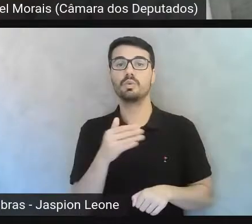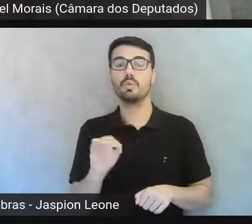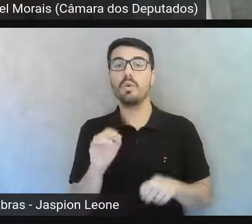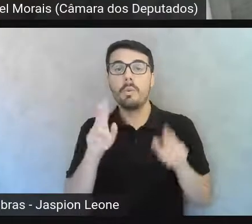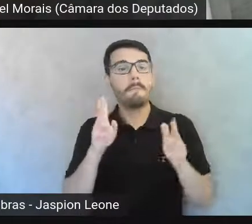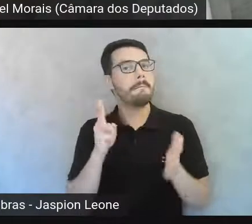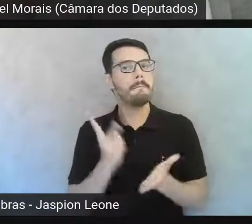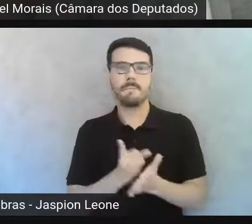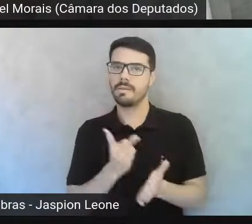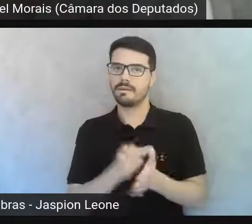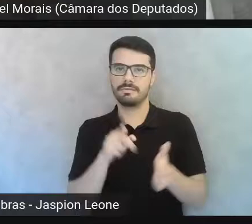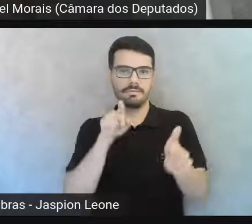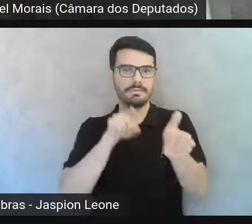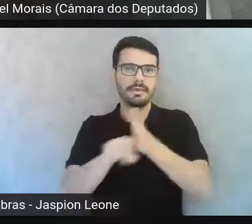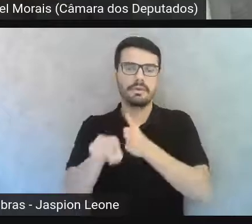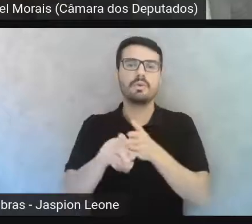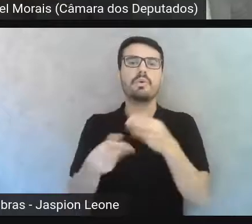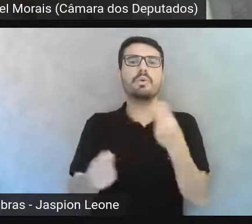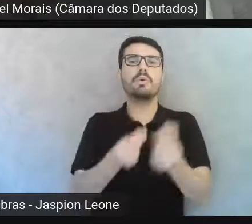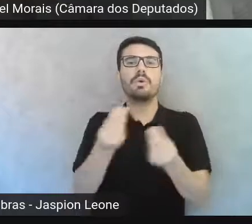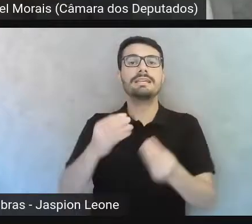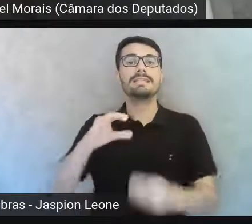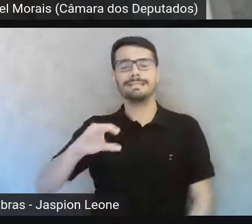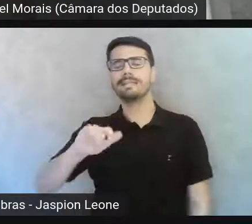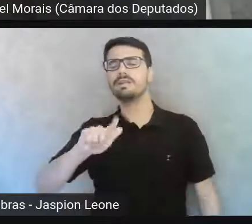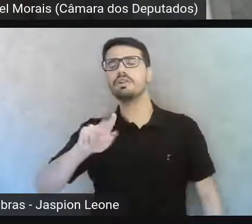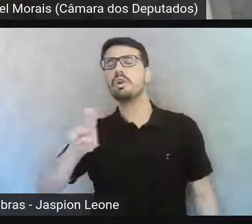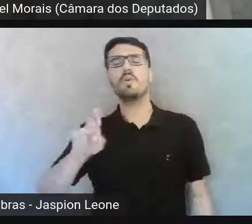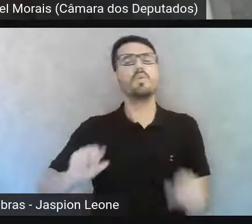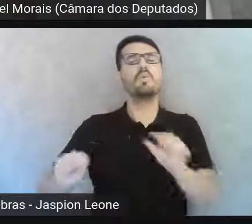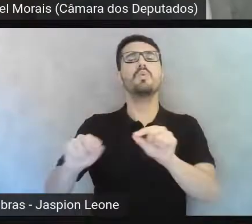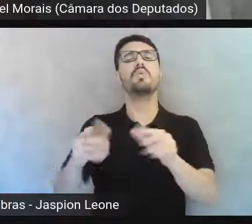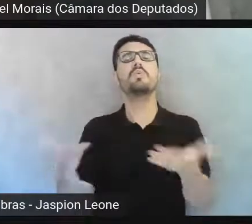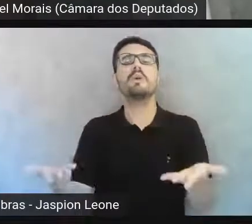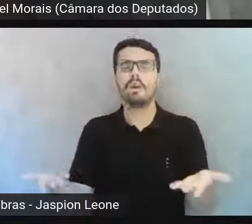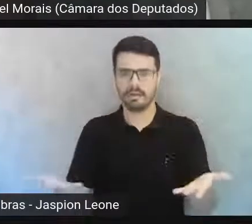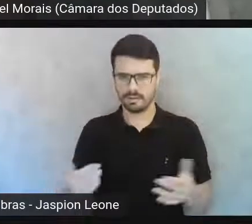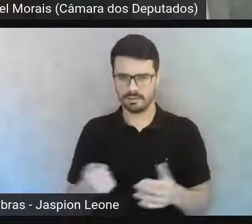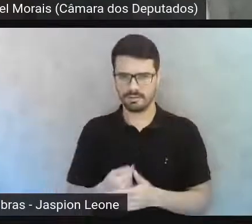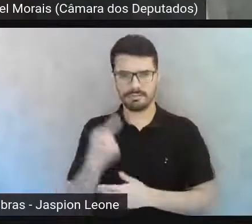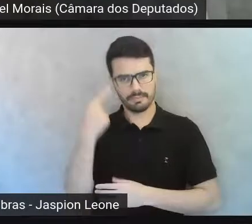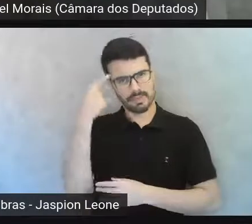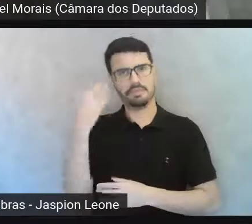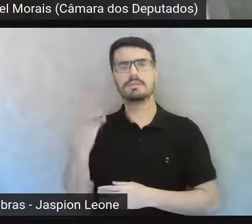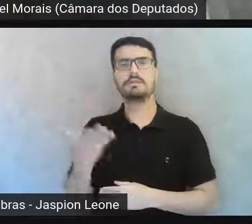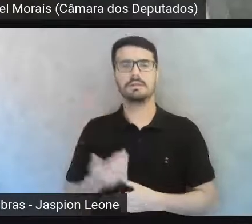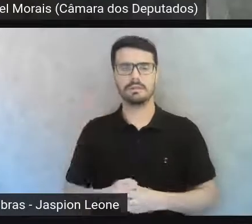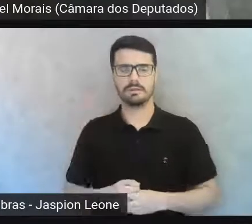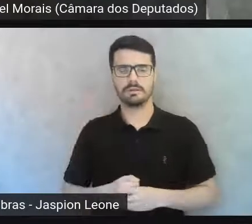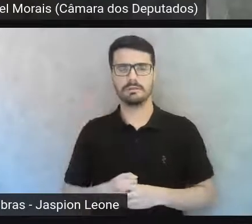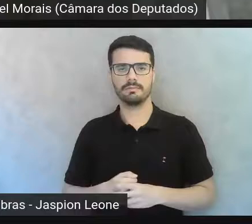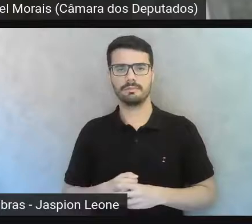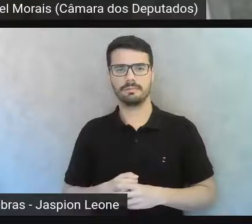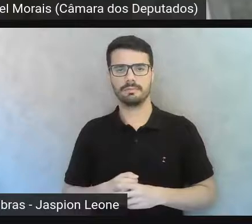quero ouvir agora o que o controle acha, né, dessa questão.